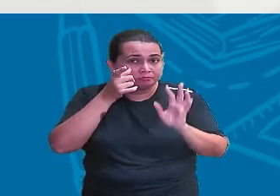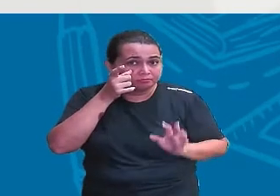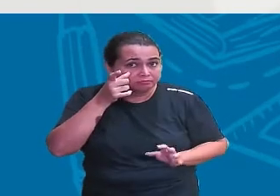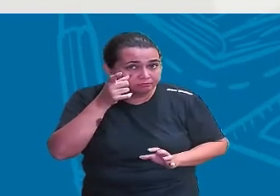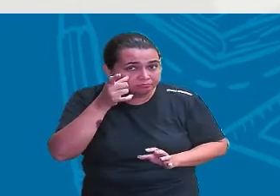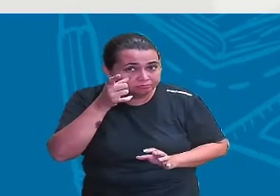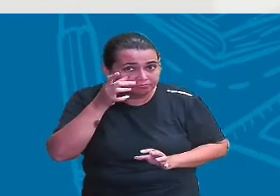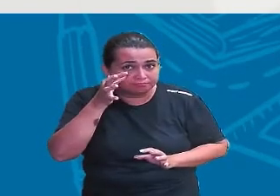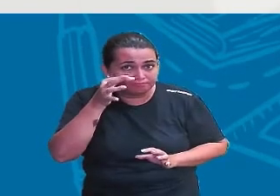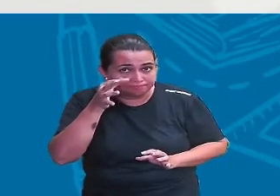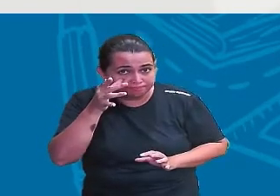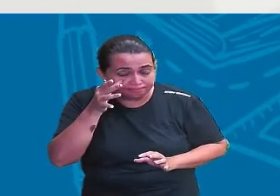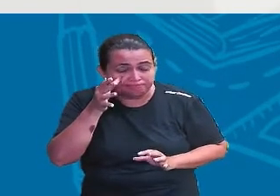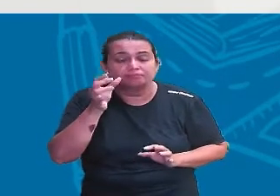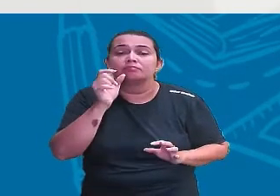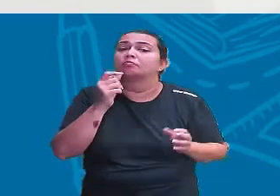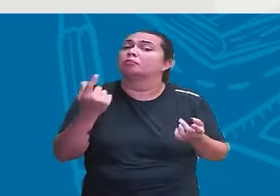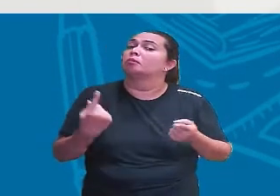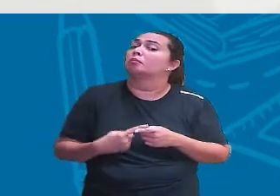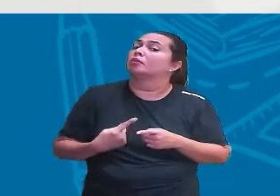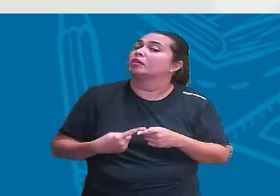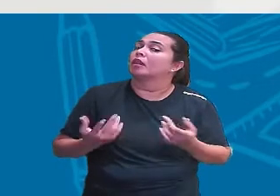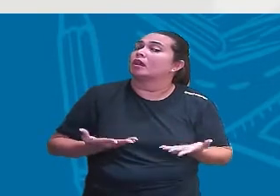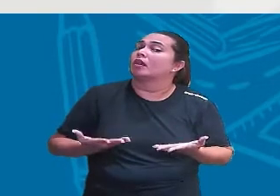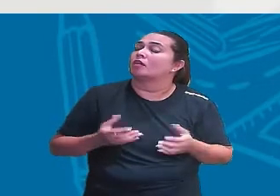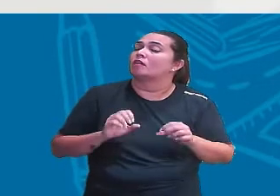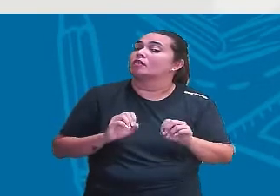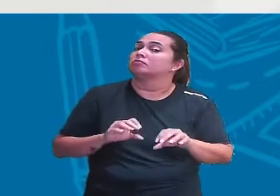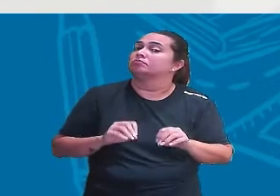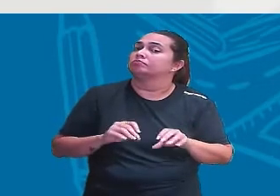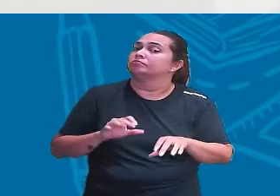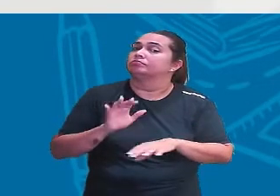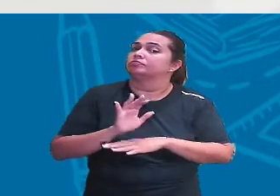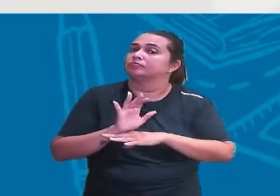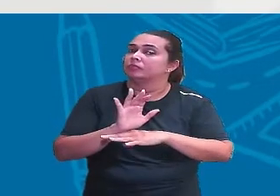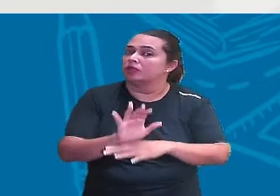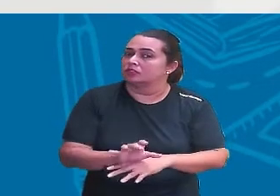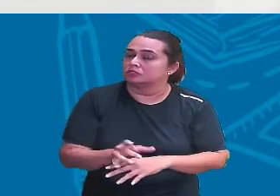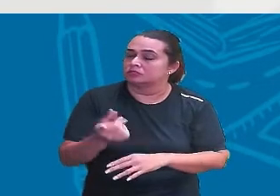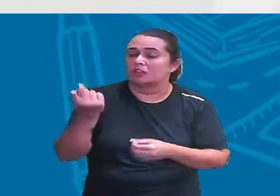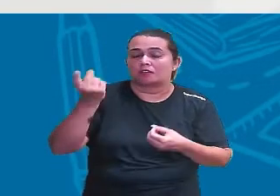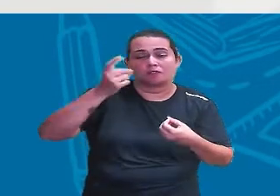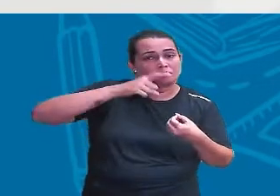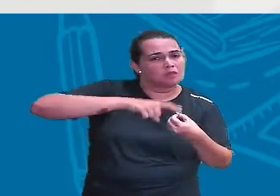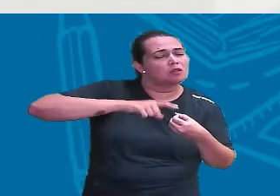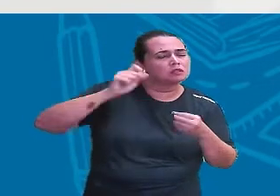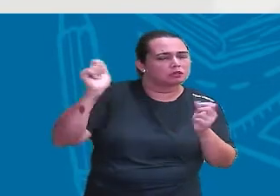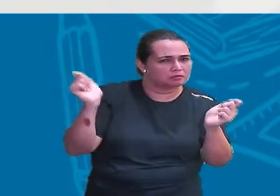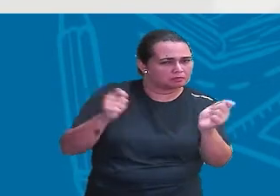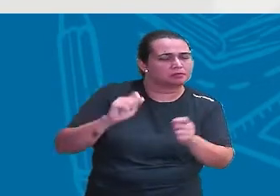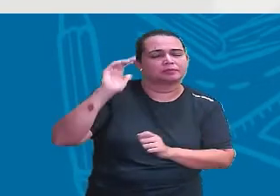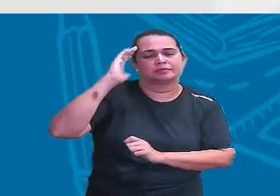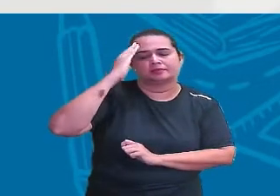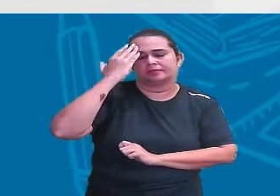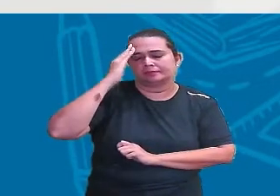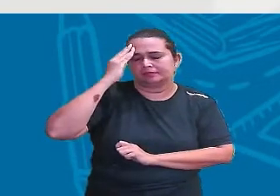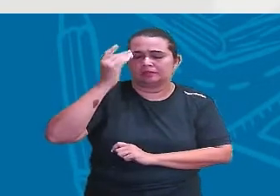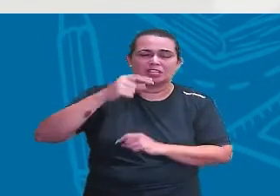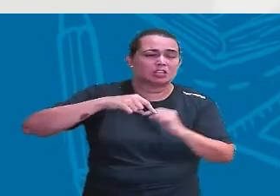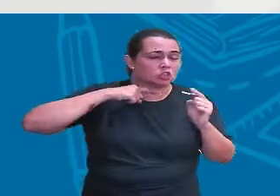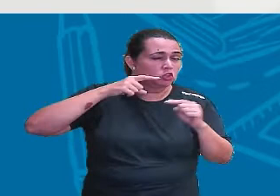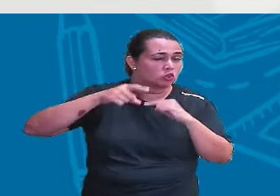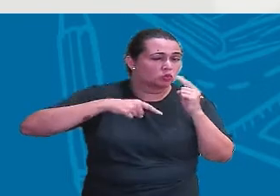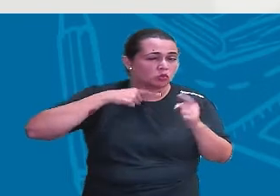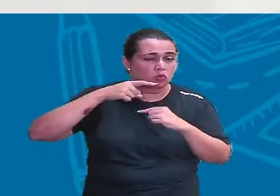não só nesse momento que vocês estão, mas posteriormente vocês podem recorrer a esse material e tirar todas as